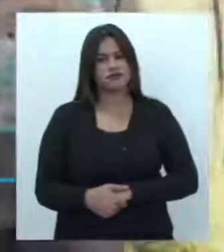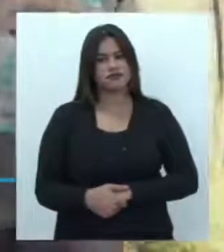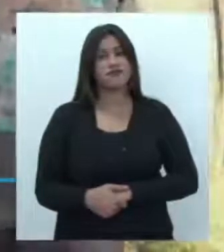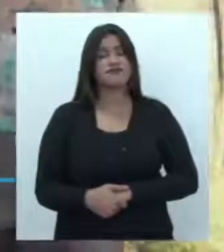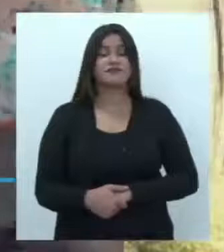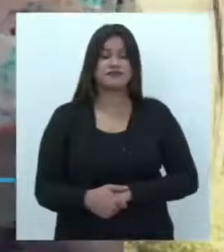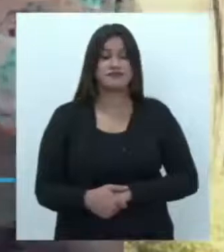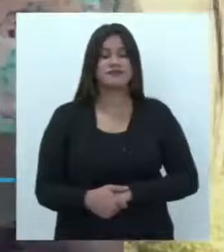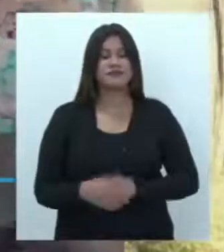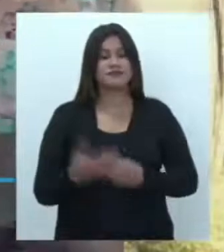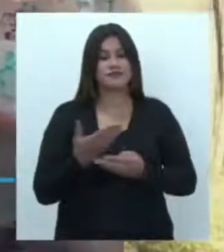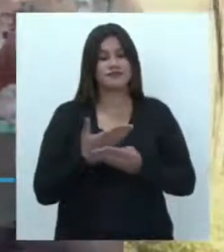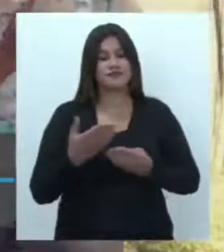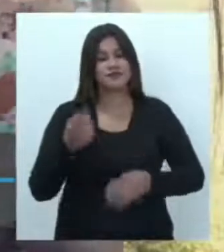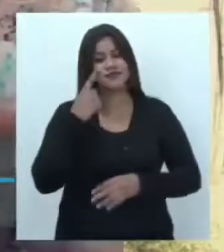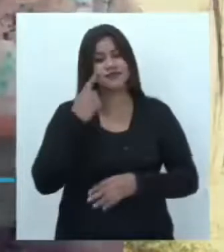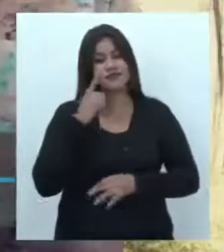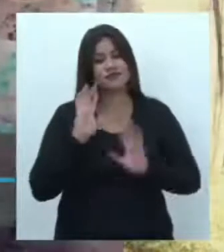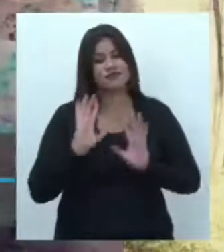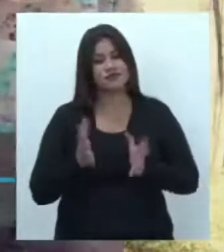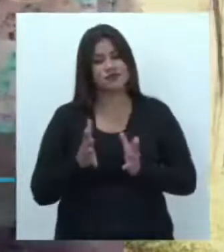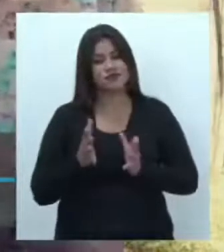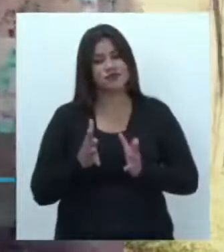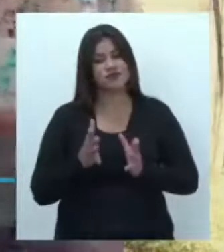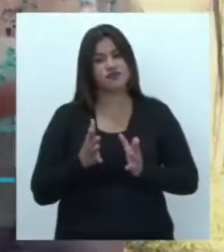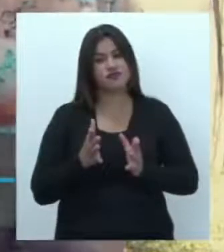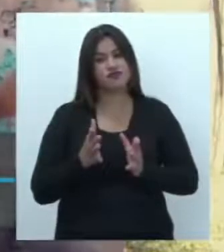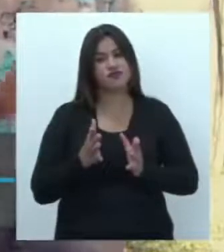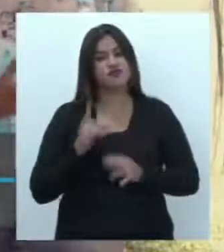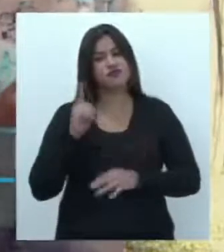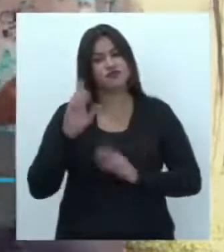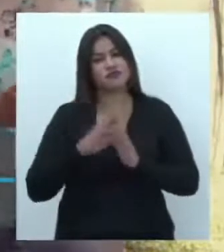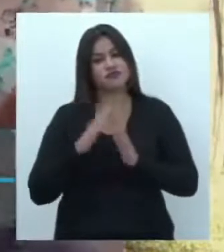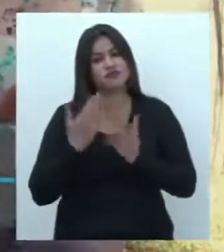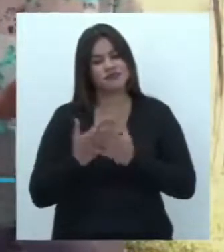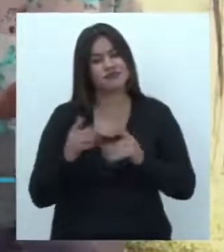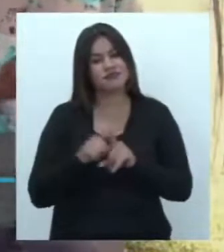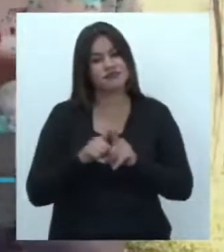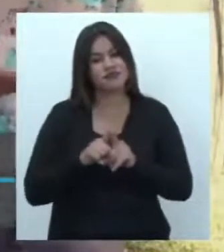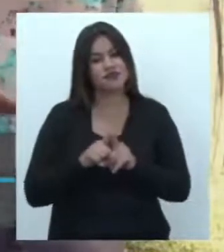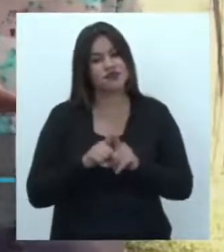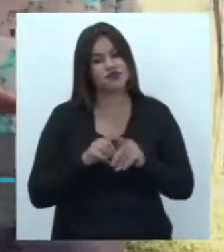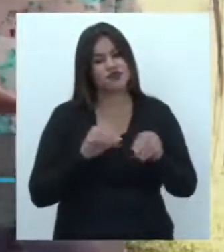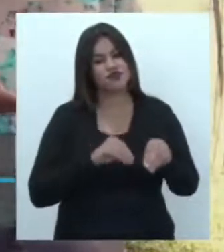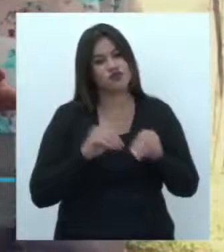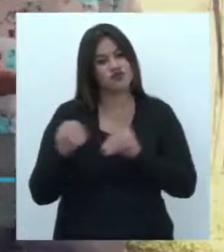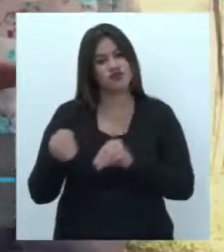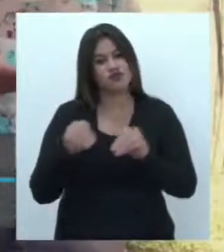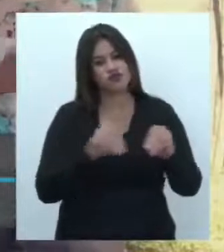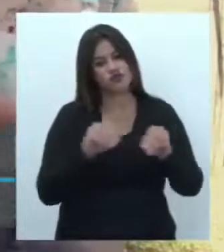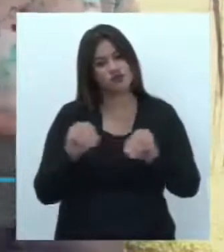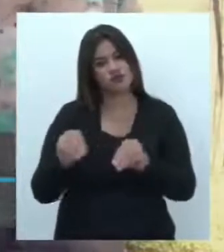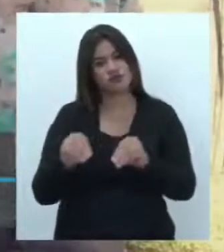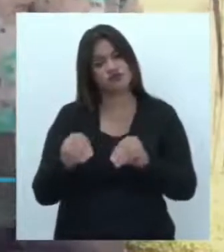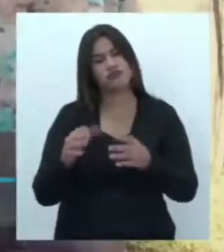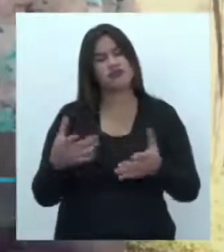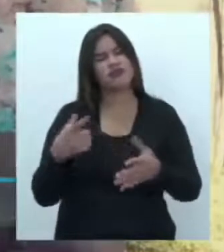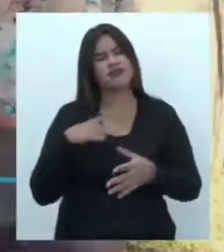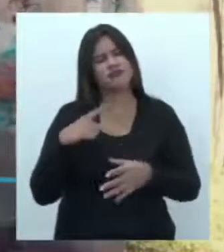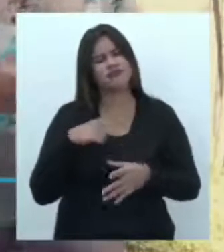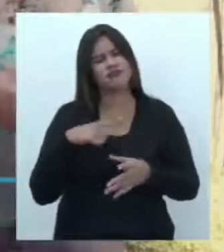Você já deve ter visto nesta aula ou lá na escola, o deslocamento é algo que acompanha a humanidade há muito